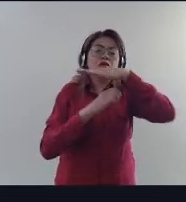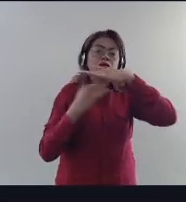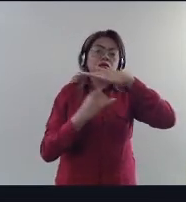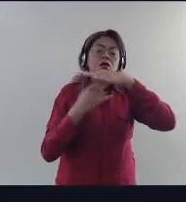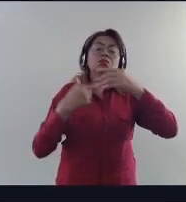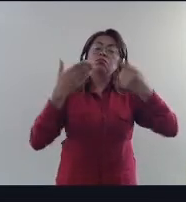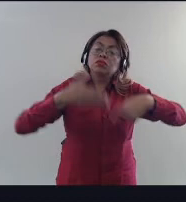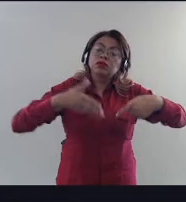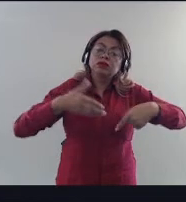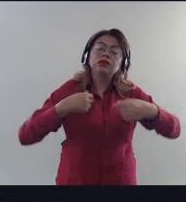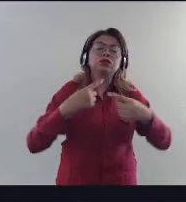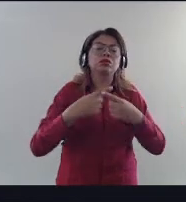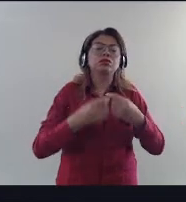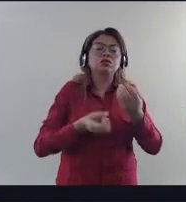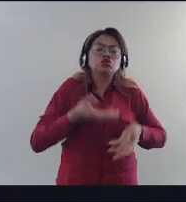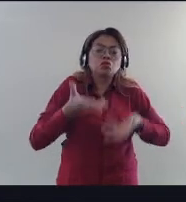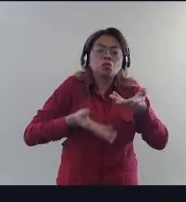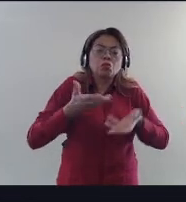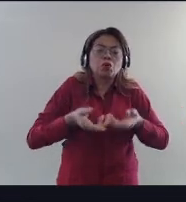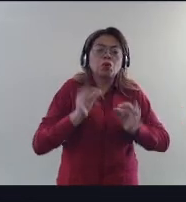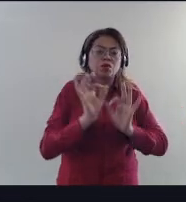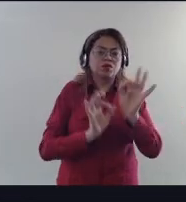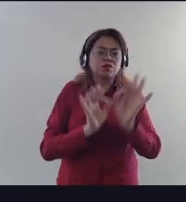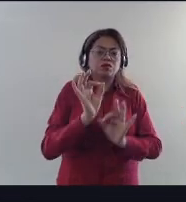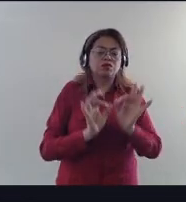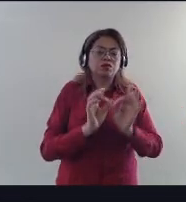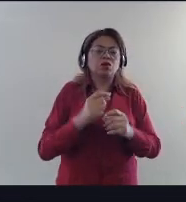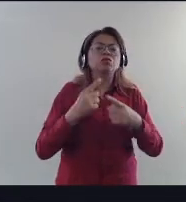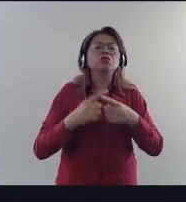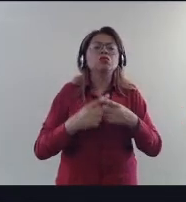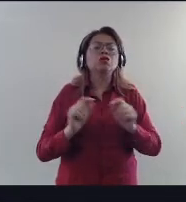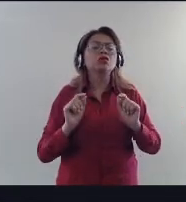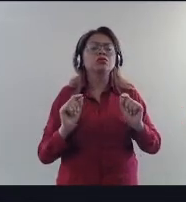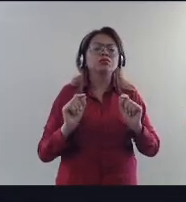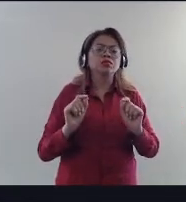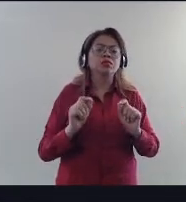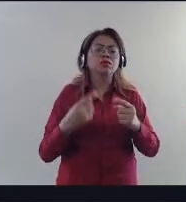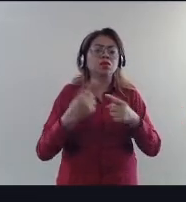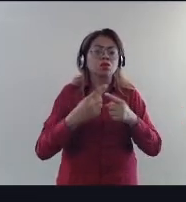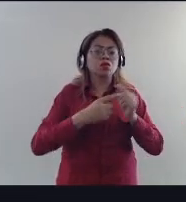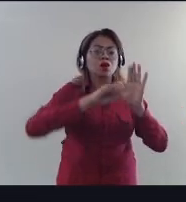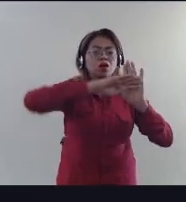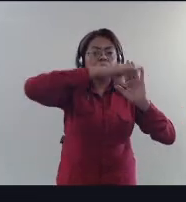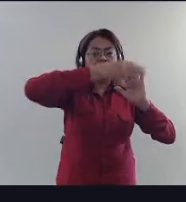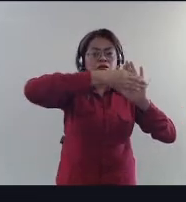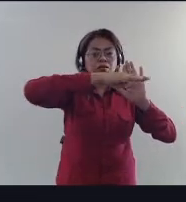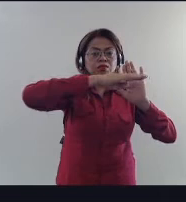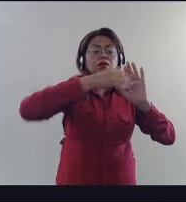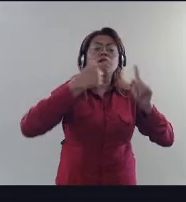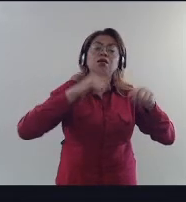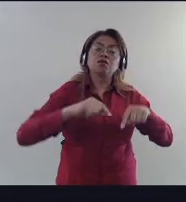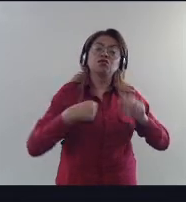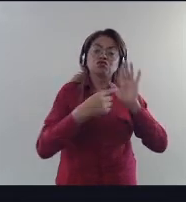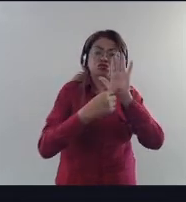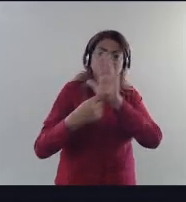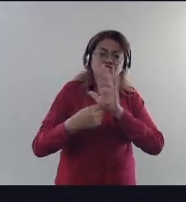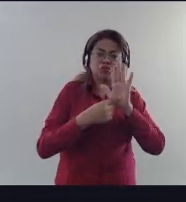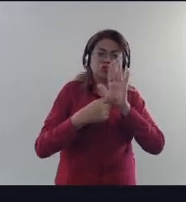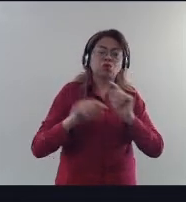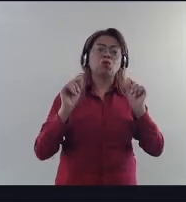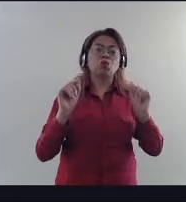tanto disso e promove esses projetos? Porque esse gráfico do Rogers, ele mostra